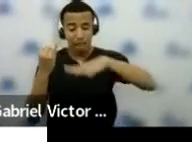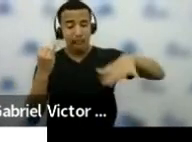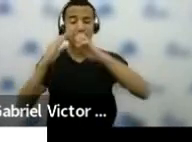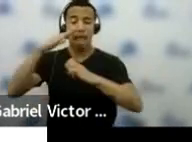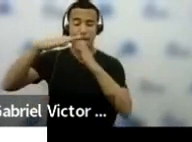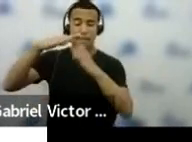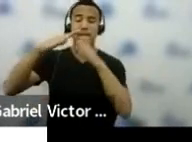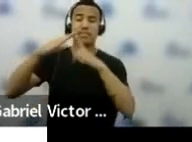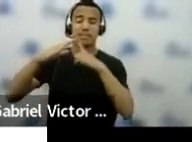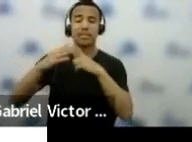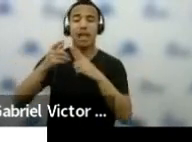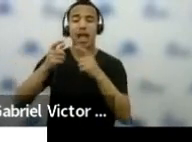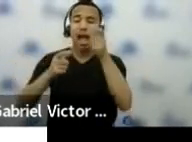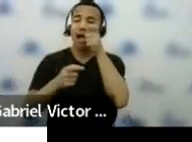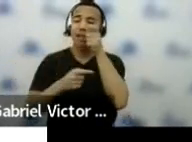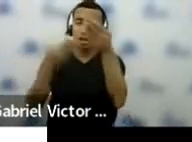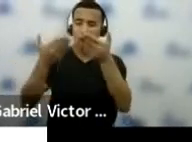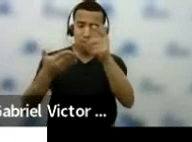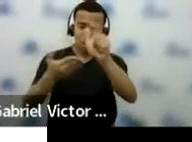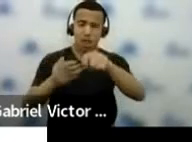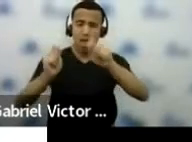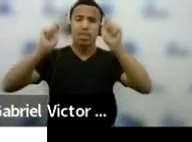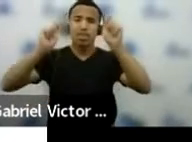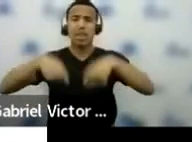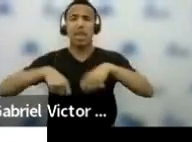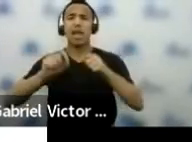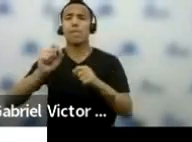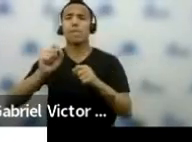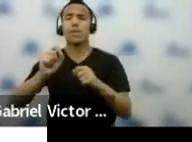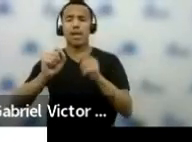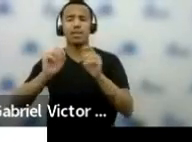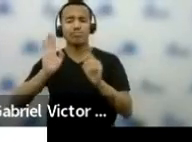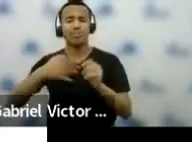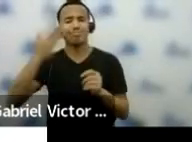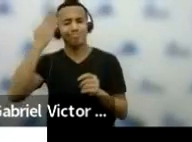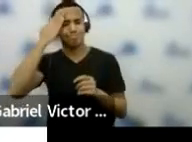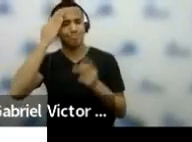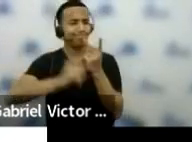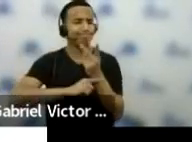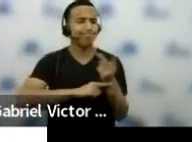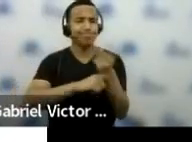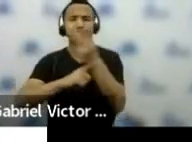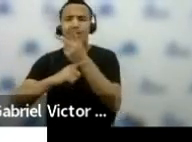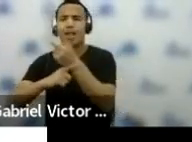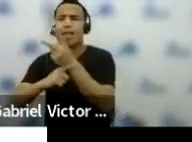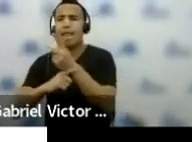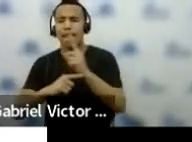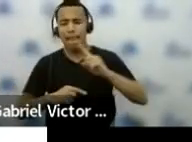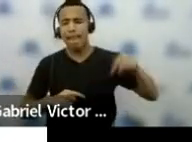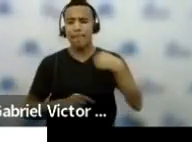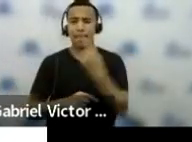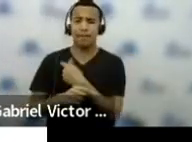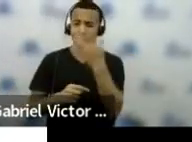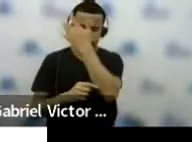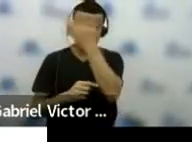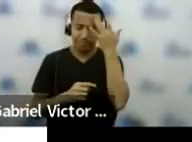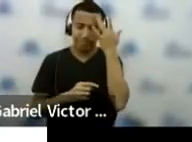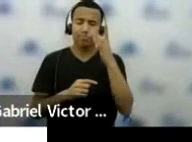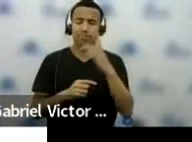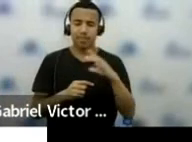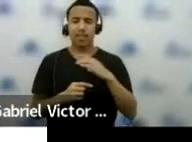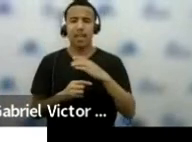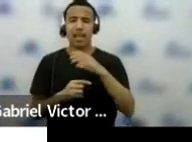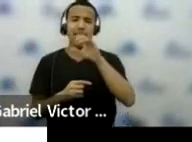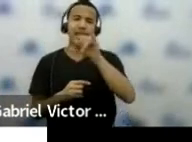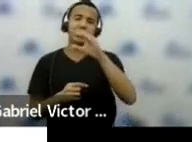estão aqui nos assistindo, que elas já devem estar sendo procuradas pelas candidatas, né, pelas ICTs que vão